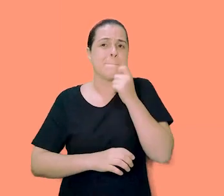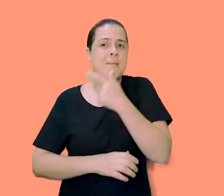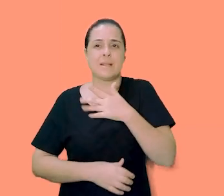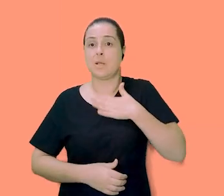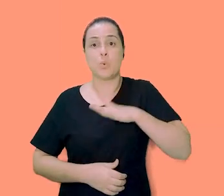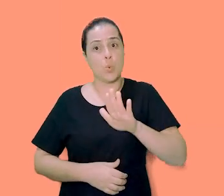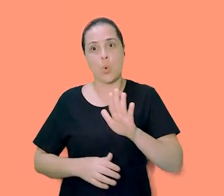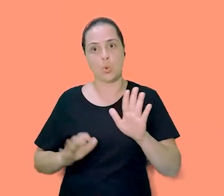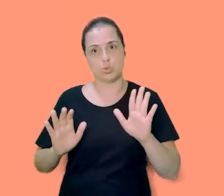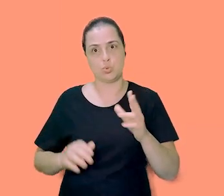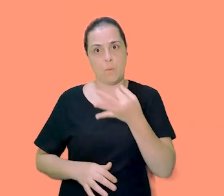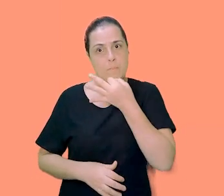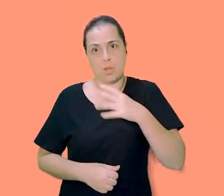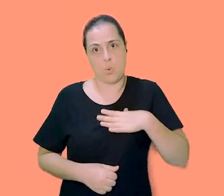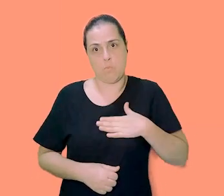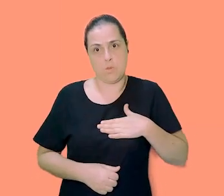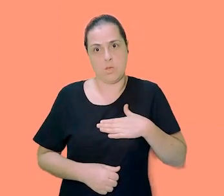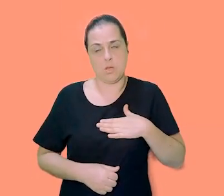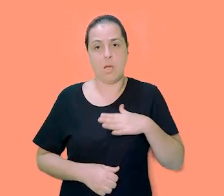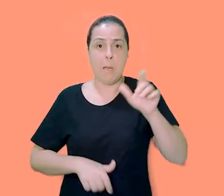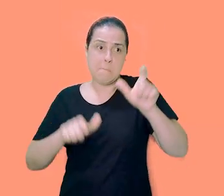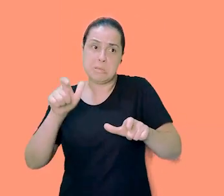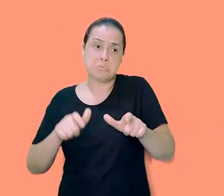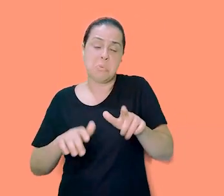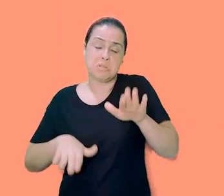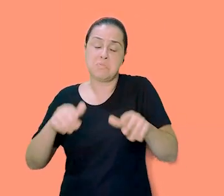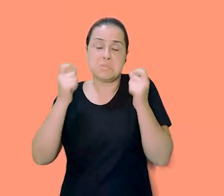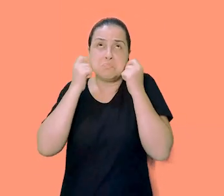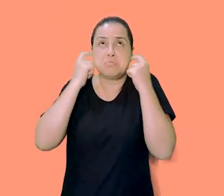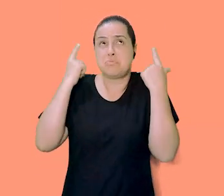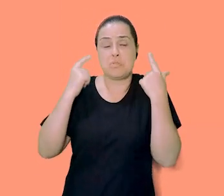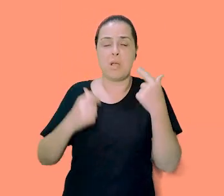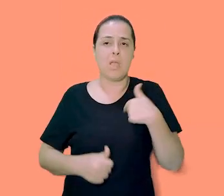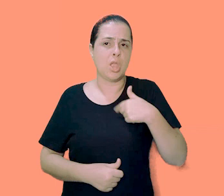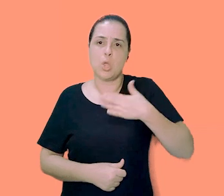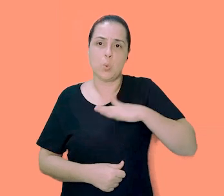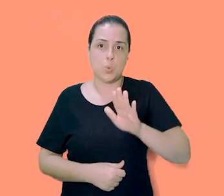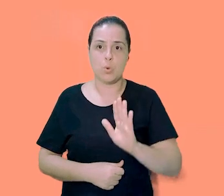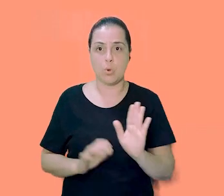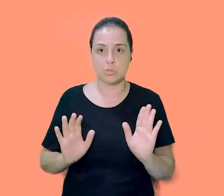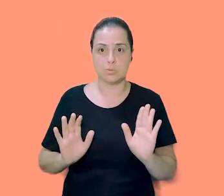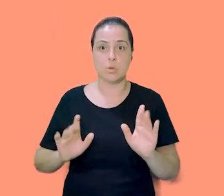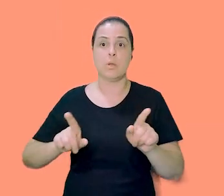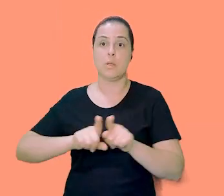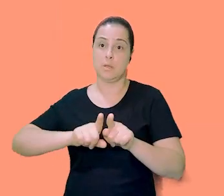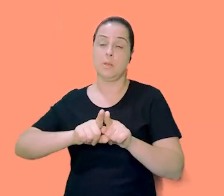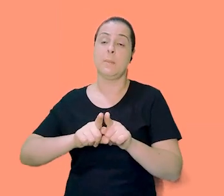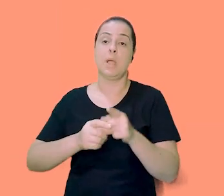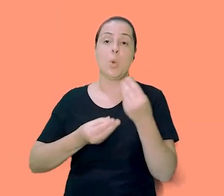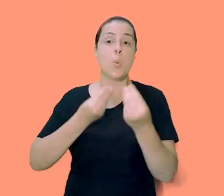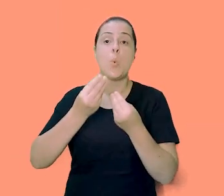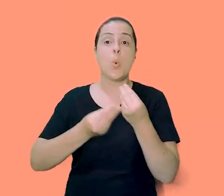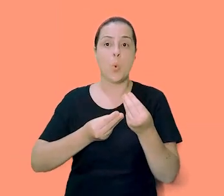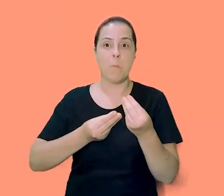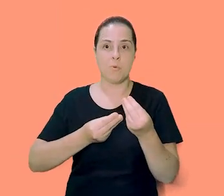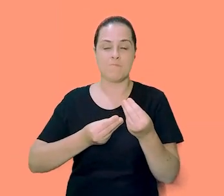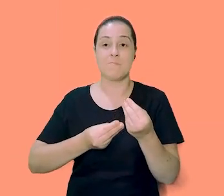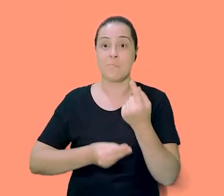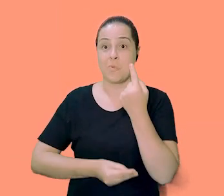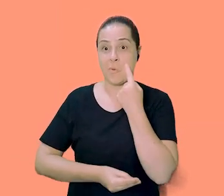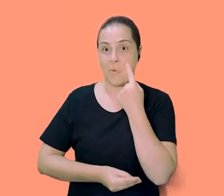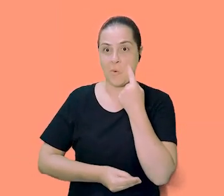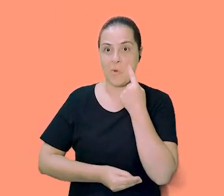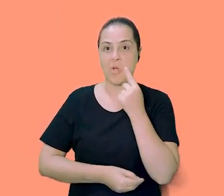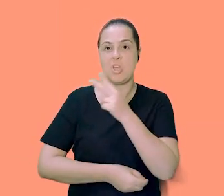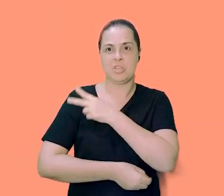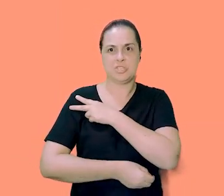isso, e eu, particularmente, não gosto. Tem gente que não se importa, mas eu não gosto. E essas questões, como que eu falo para um chefe meu,